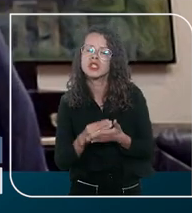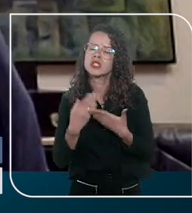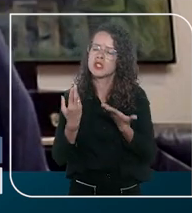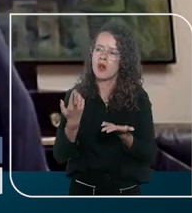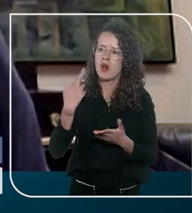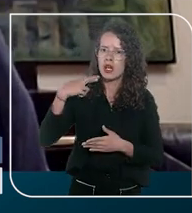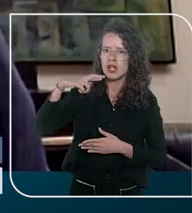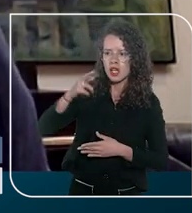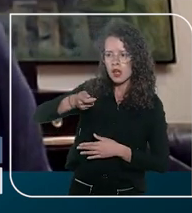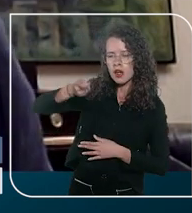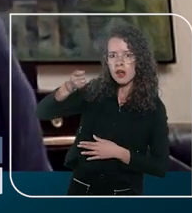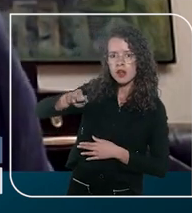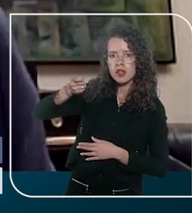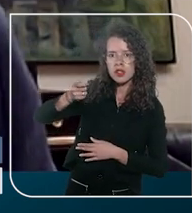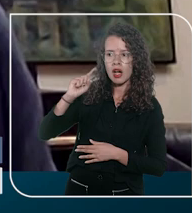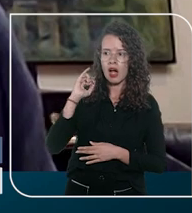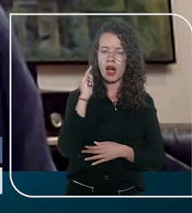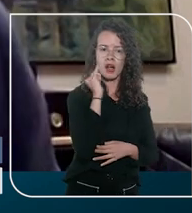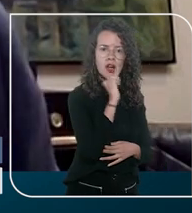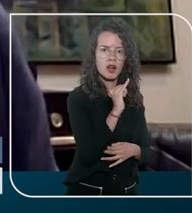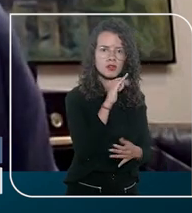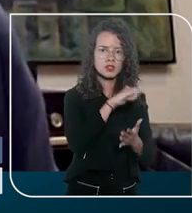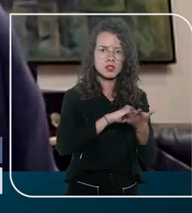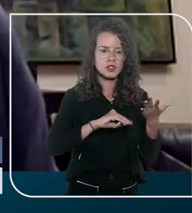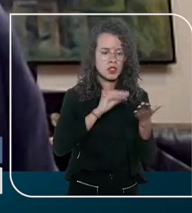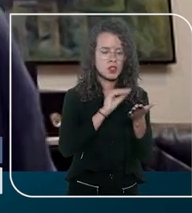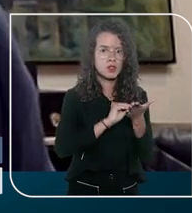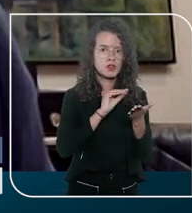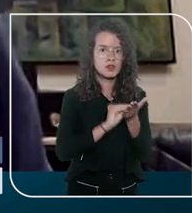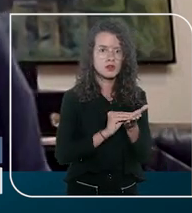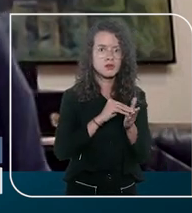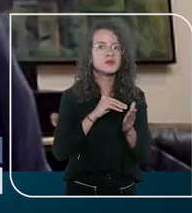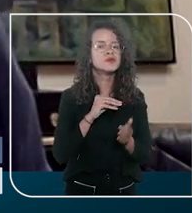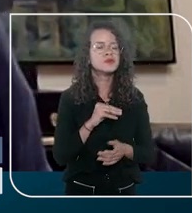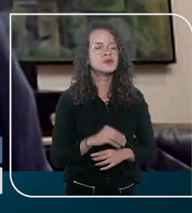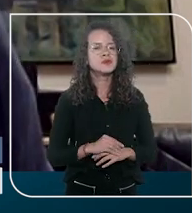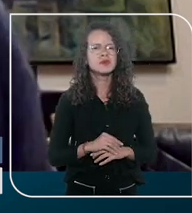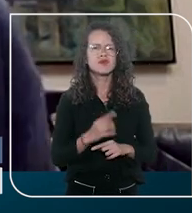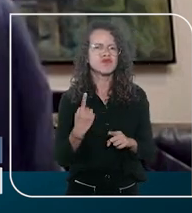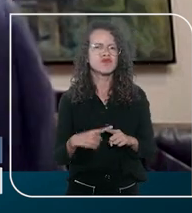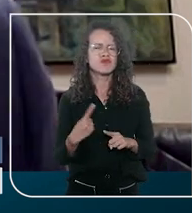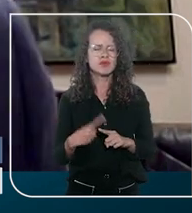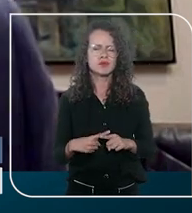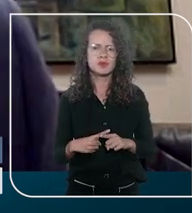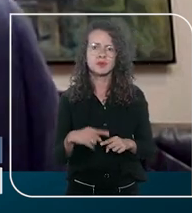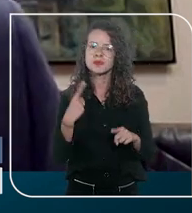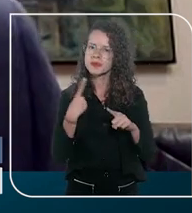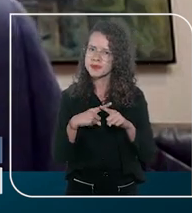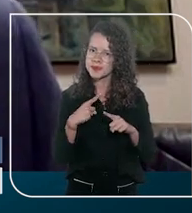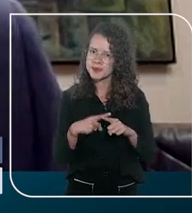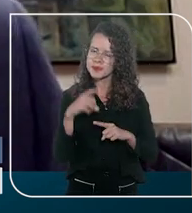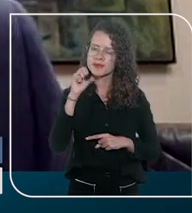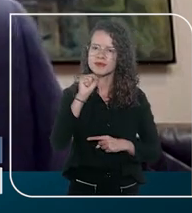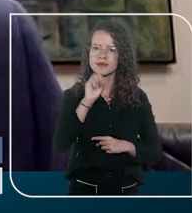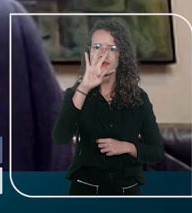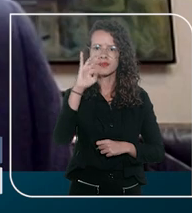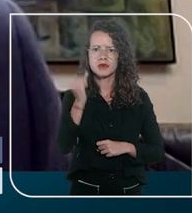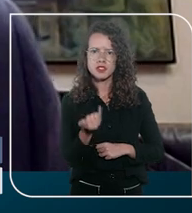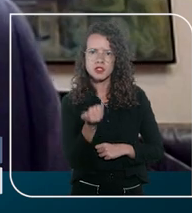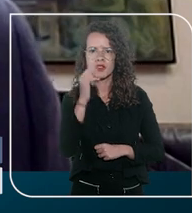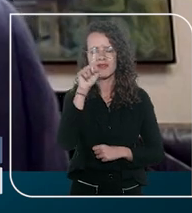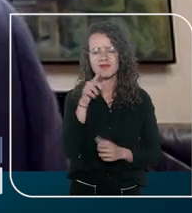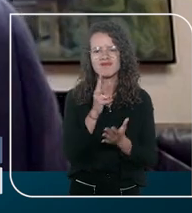relator que ele o intime para complementar a documentação. E por que isso? porque o STJ considera isso um